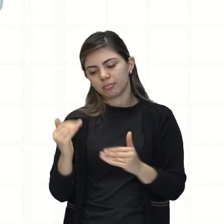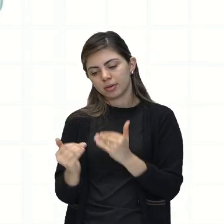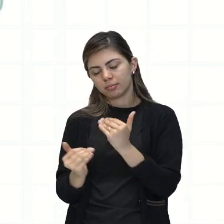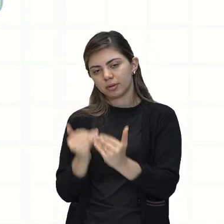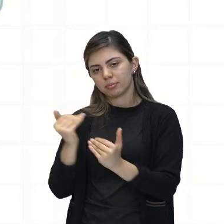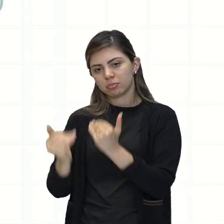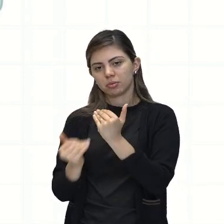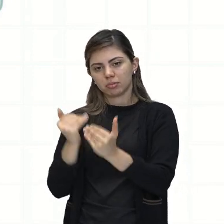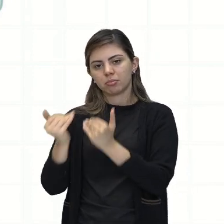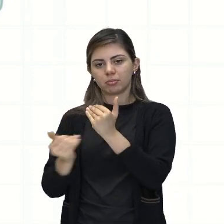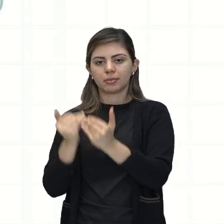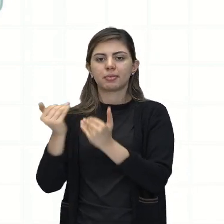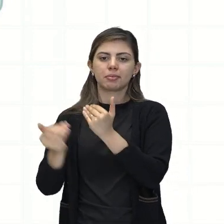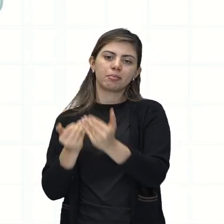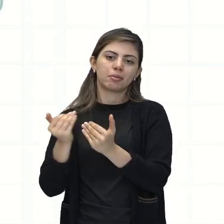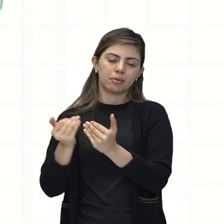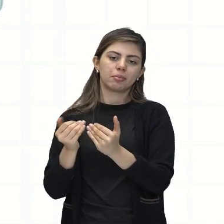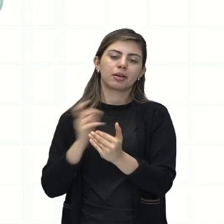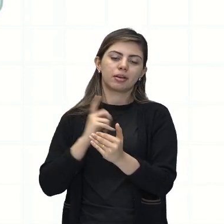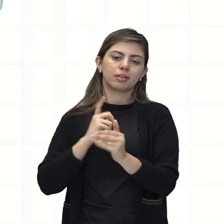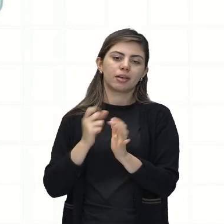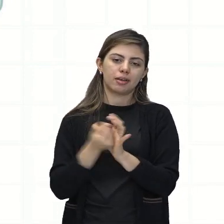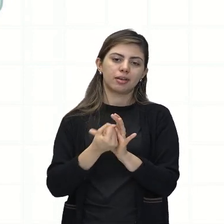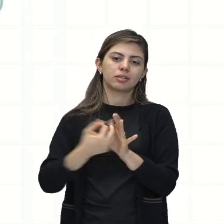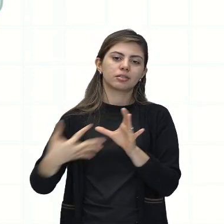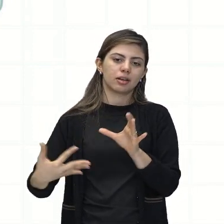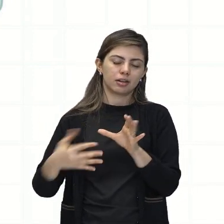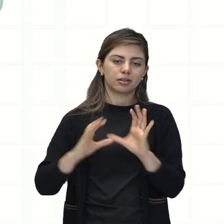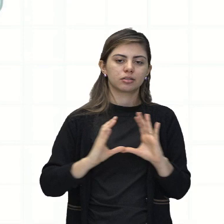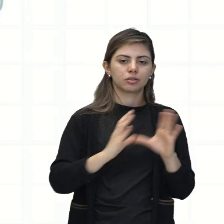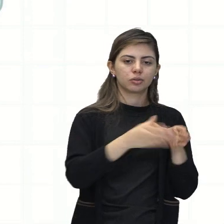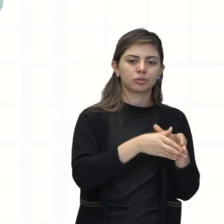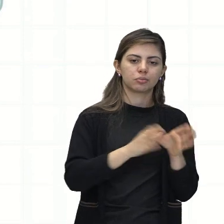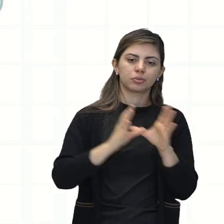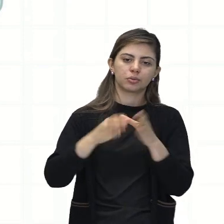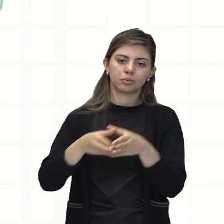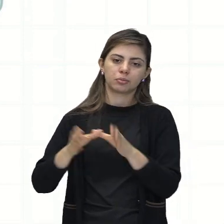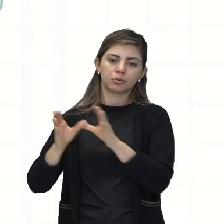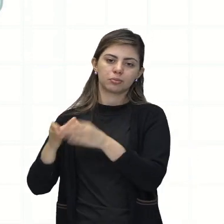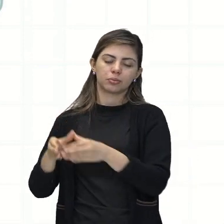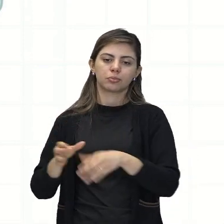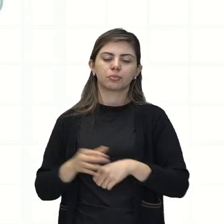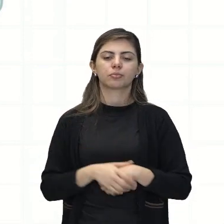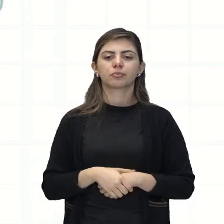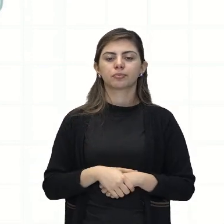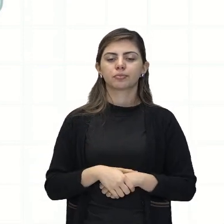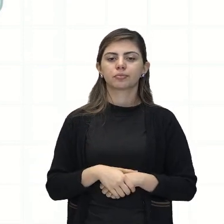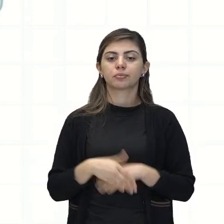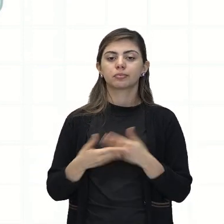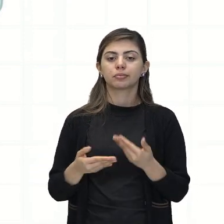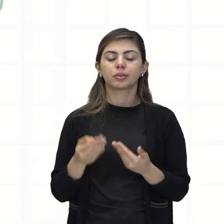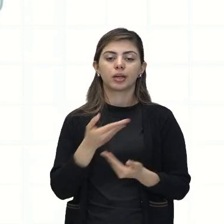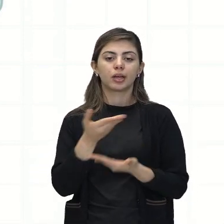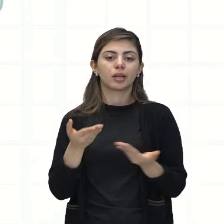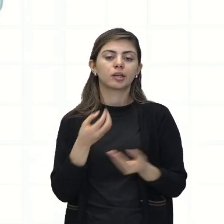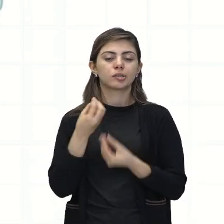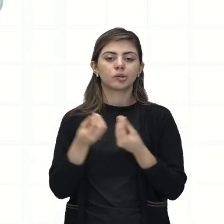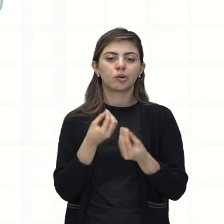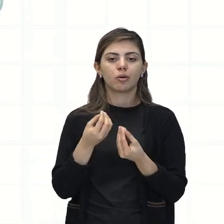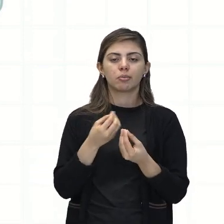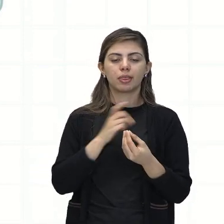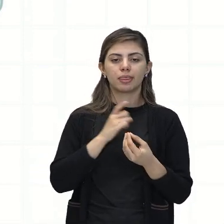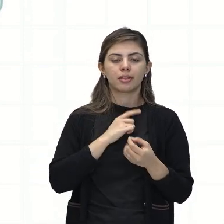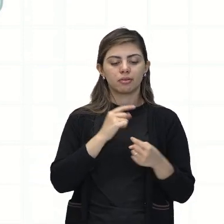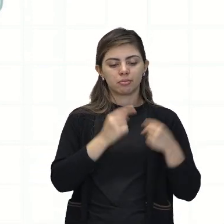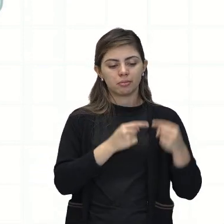evoluindo conforme essas características dos indivíduos iam ali, eles iam se reproduzindo e nascendo e